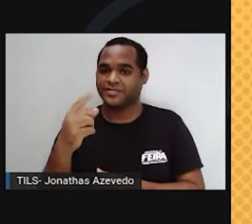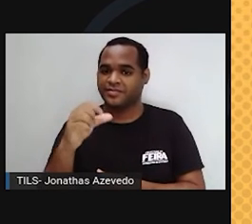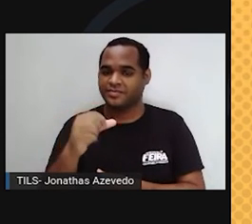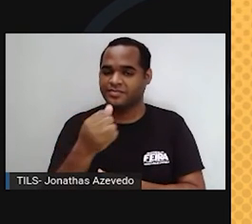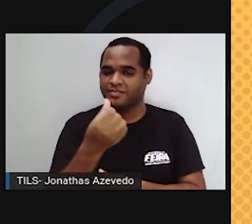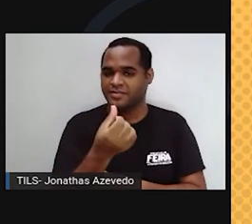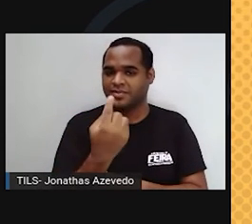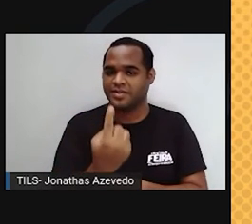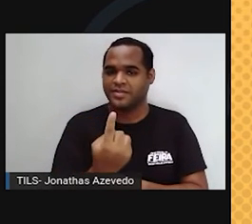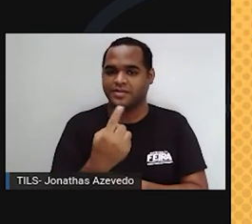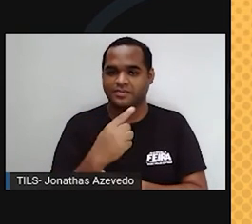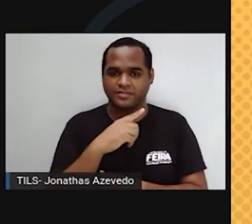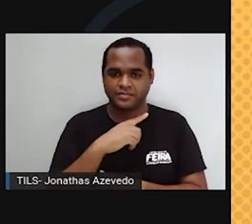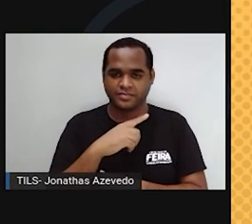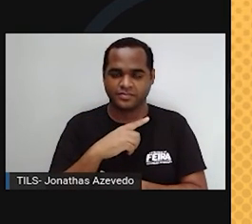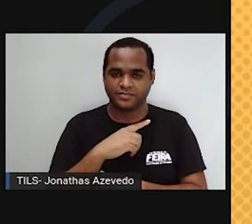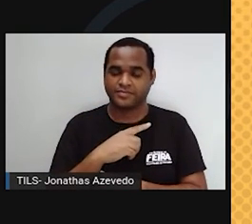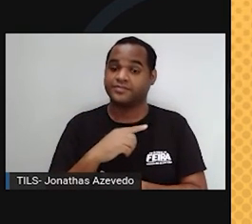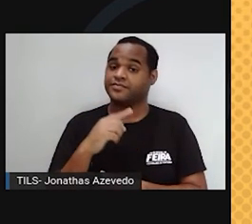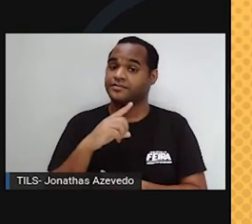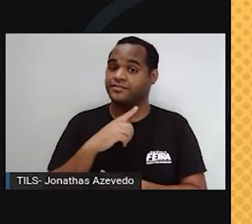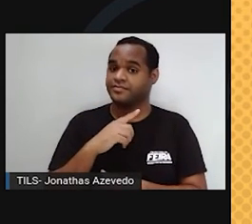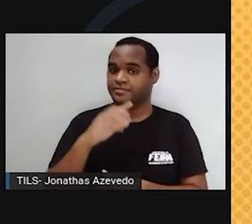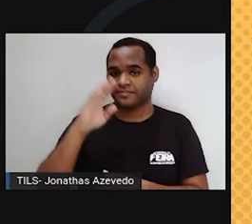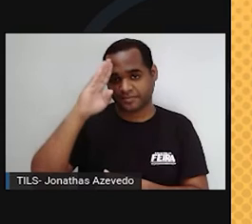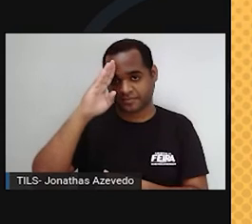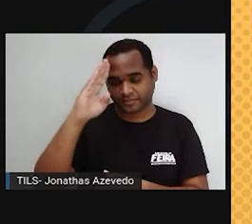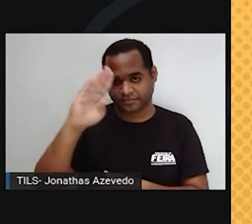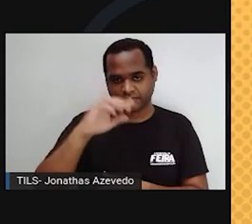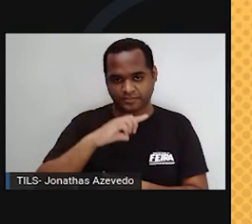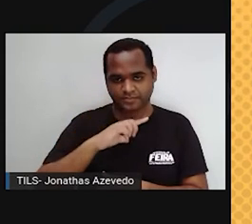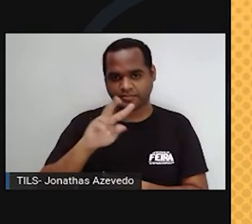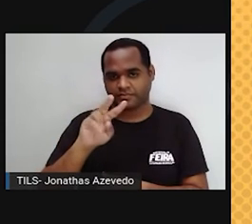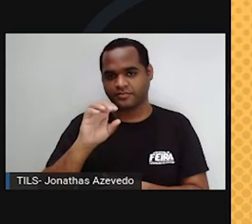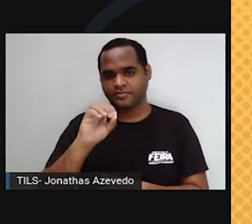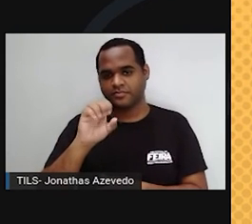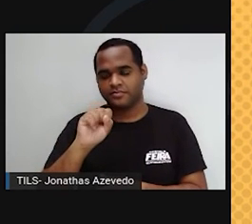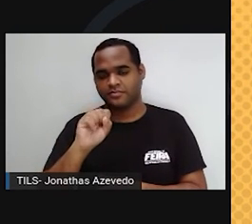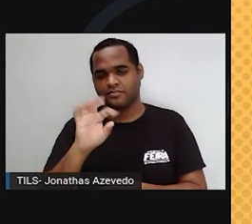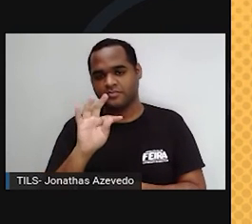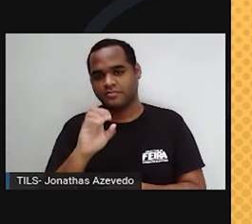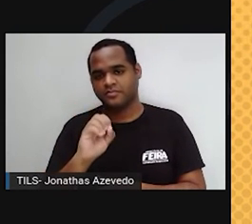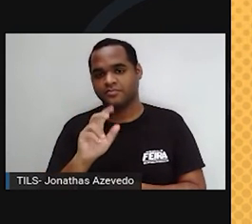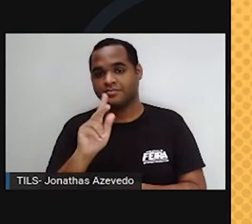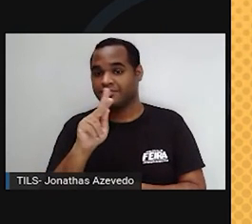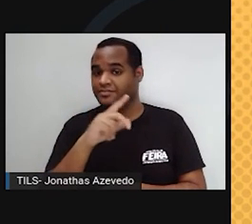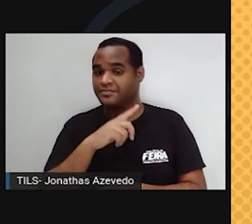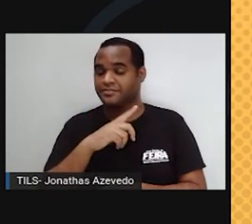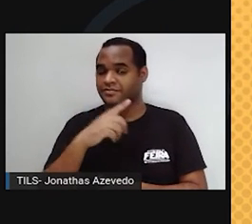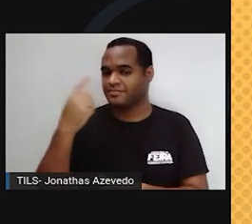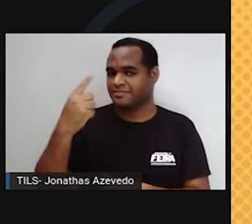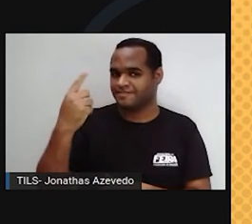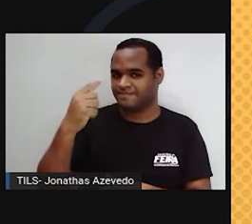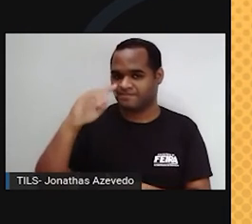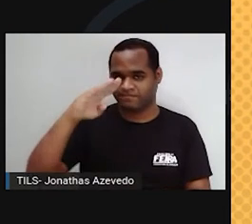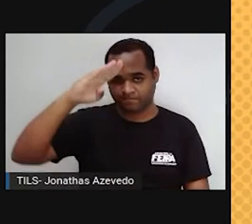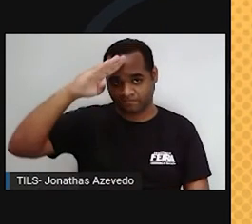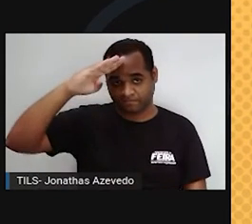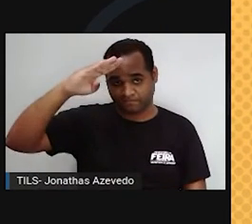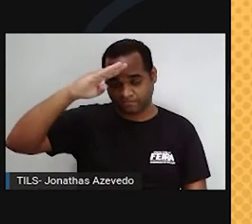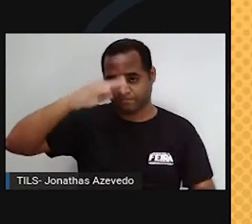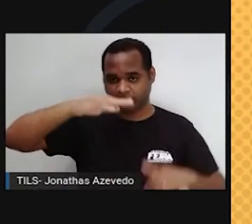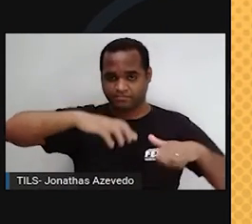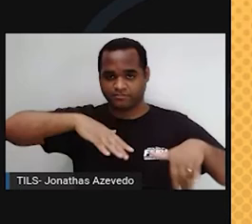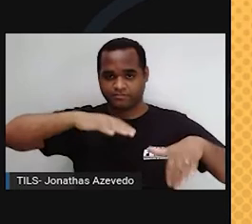1961, a União Soviética lança a nave Vostok, tripulada pelo cosmonauta Yuri